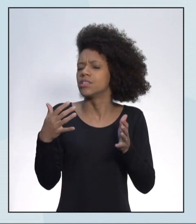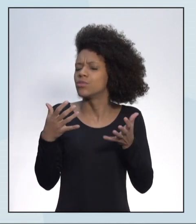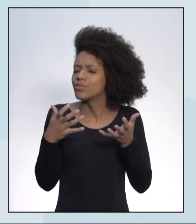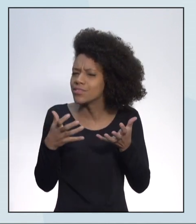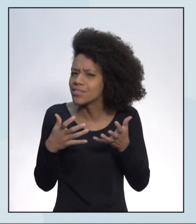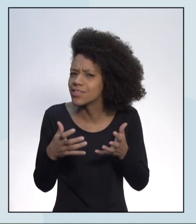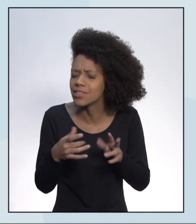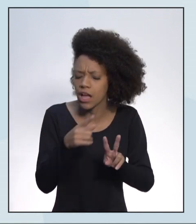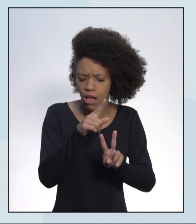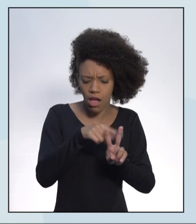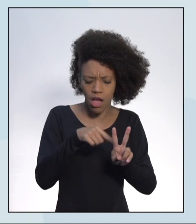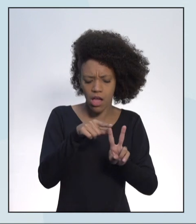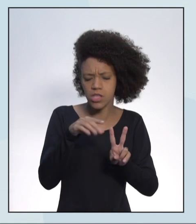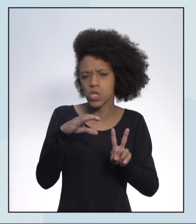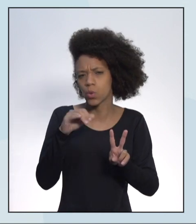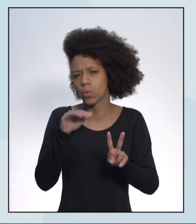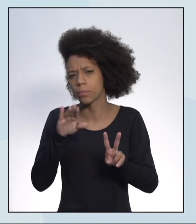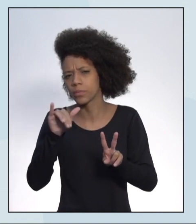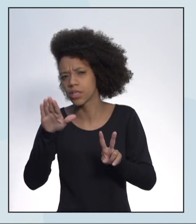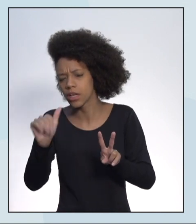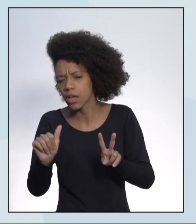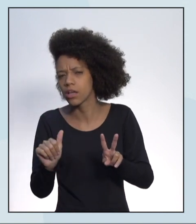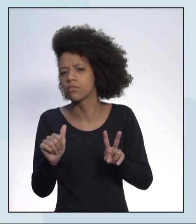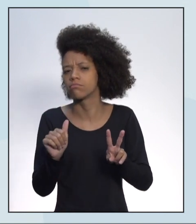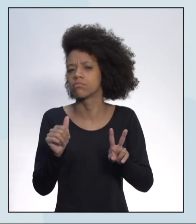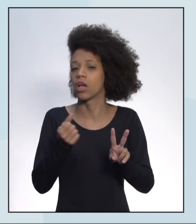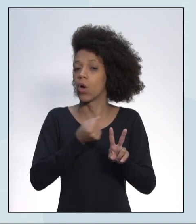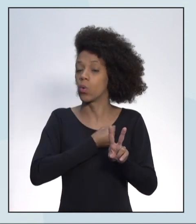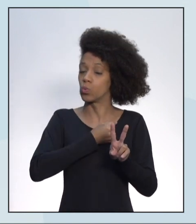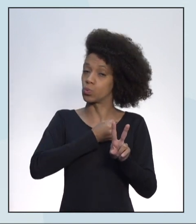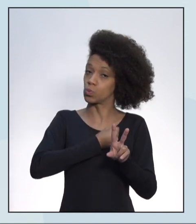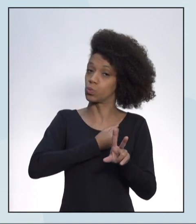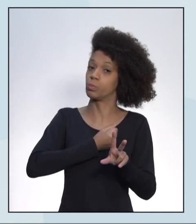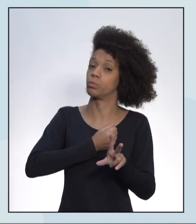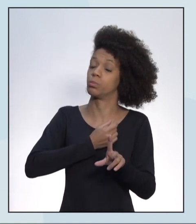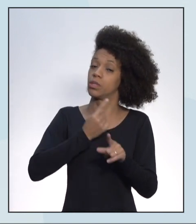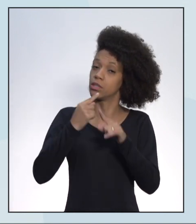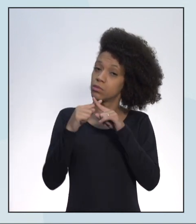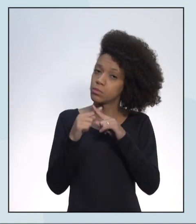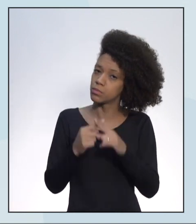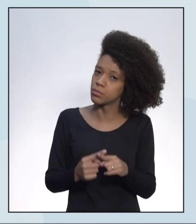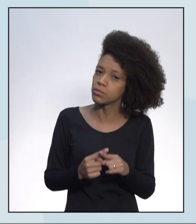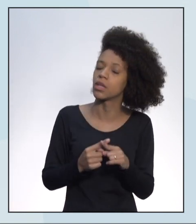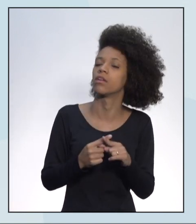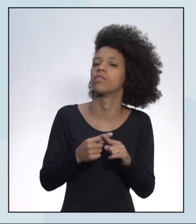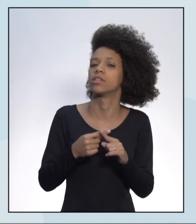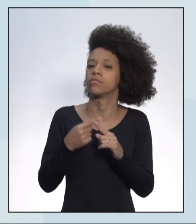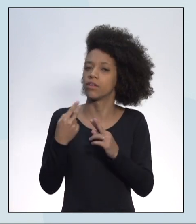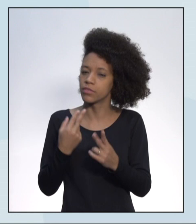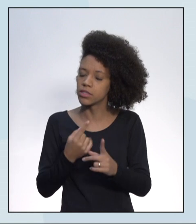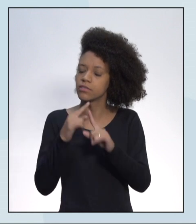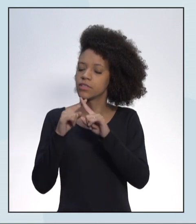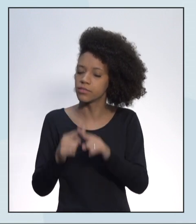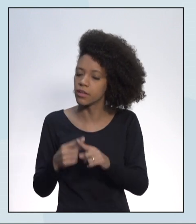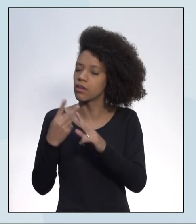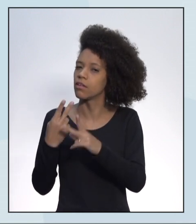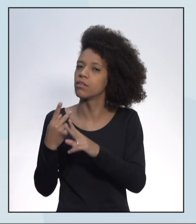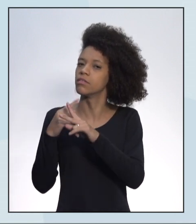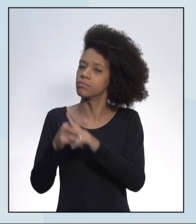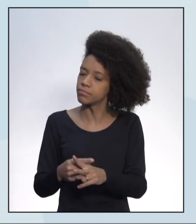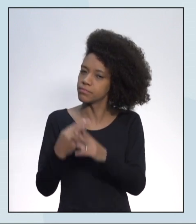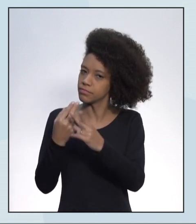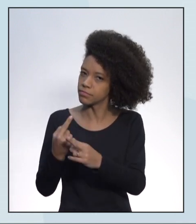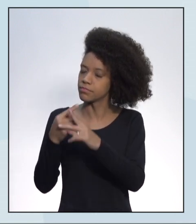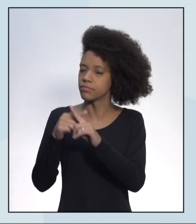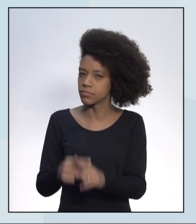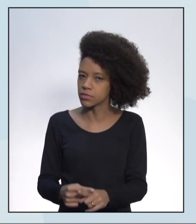raiz cúbica de 64. Que é o número multiplicando ele vezes ele, né? No caso, ele aparecendo 3